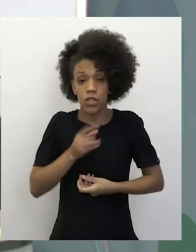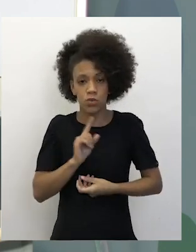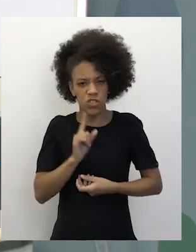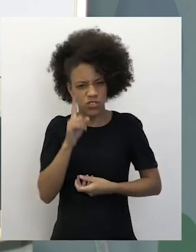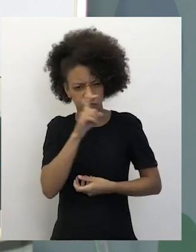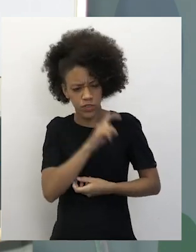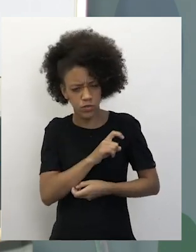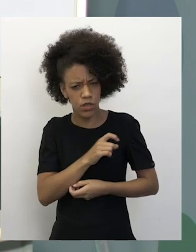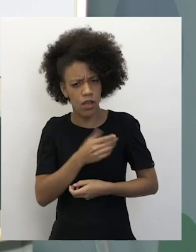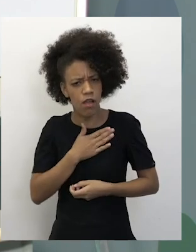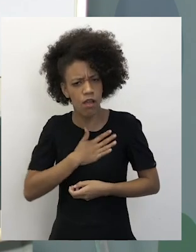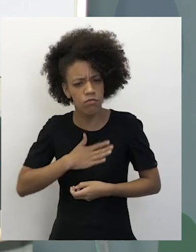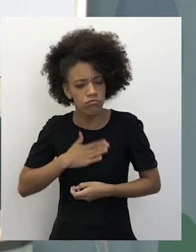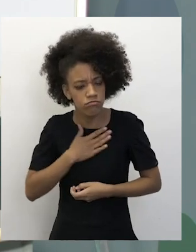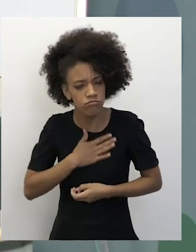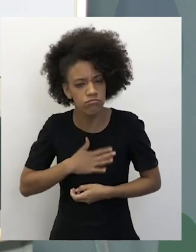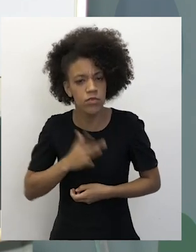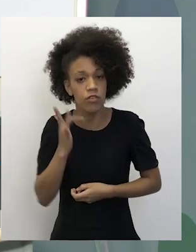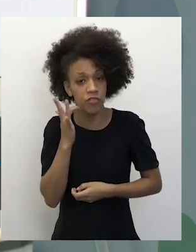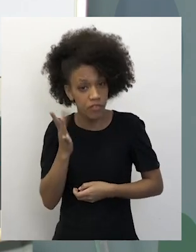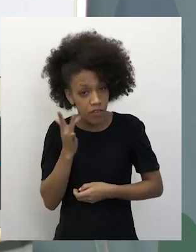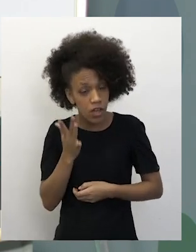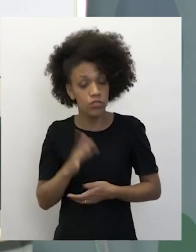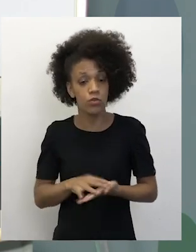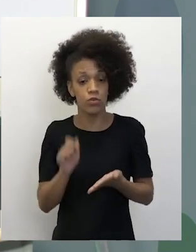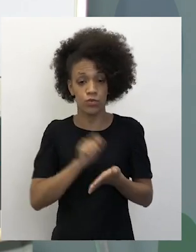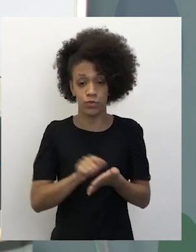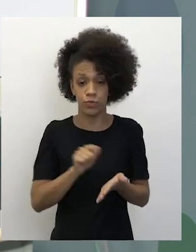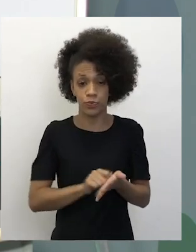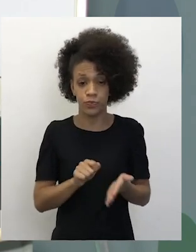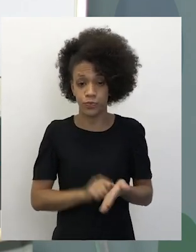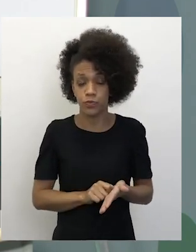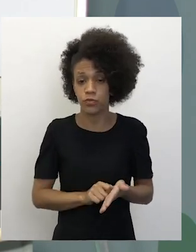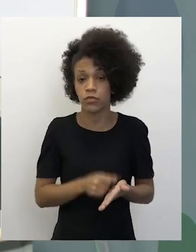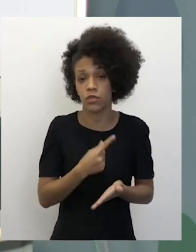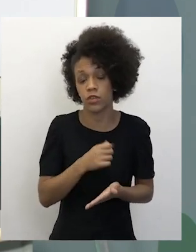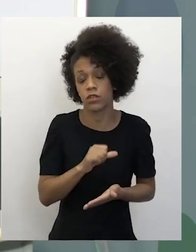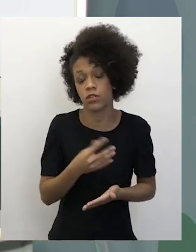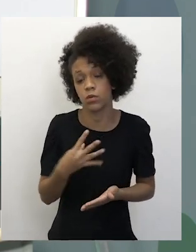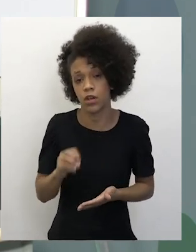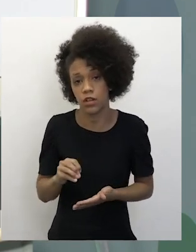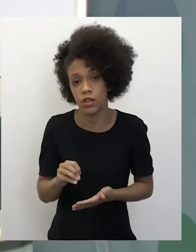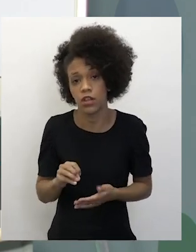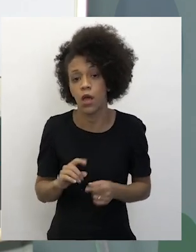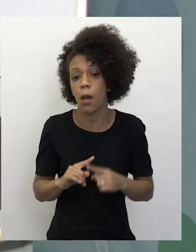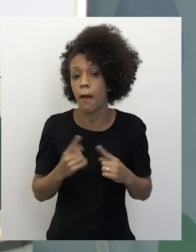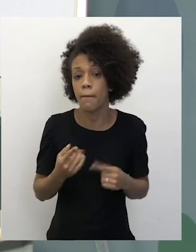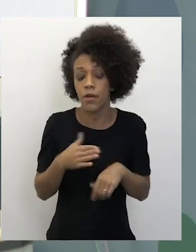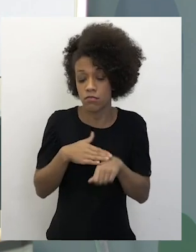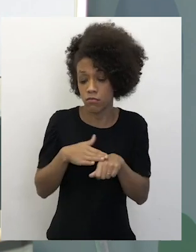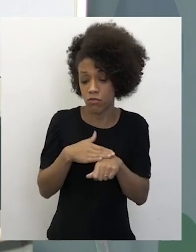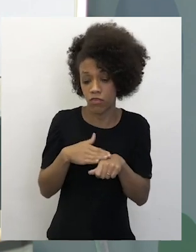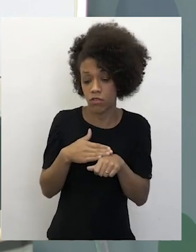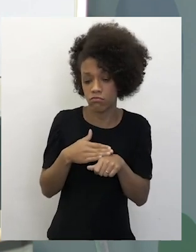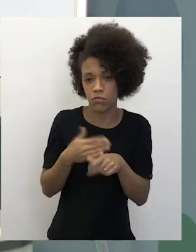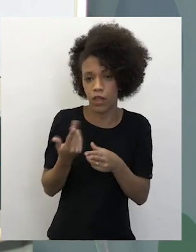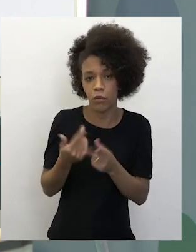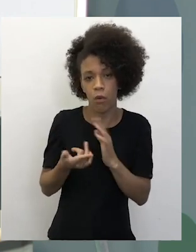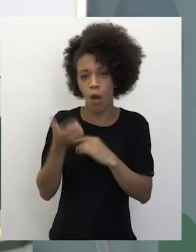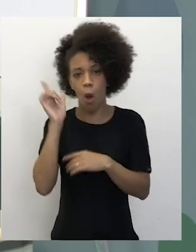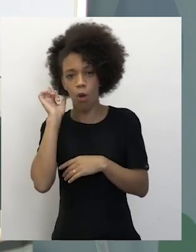fácil gostosa é que foi escrito nos anos 40 mais conversa conosco de como se fosse ontem